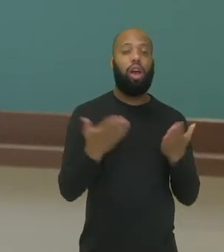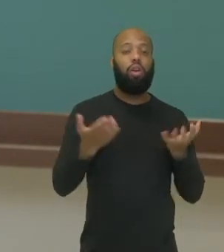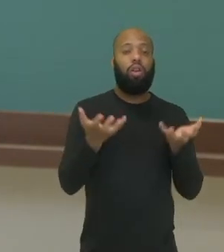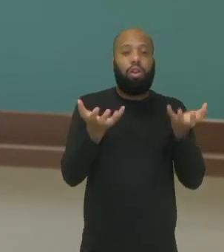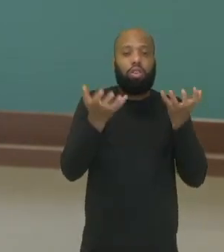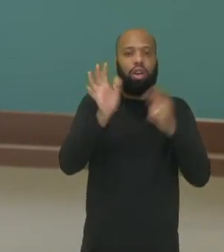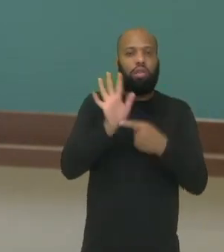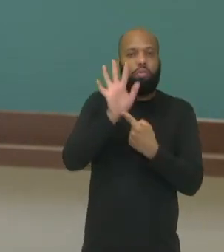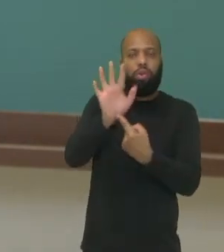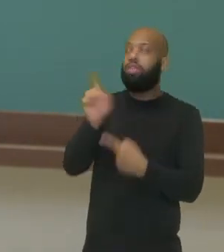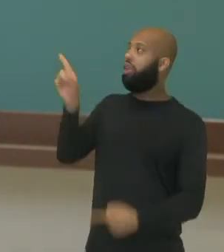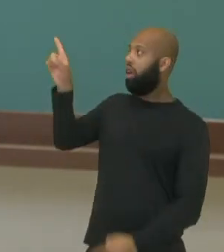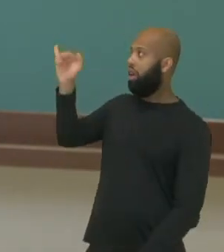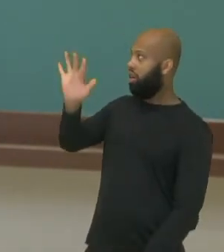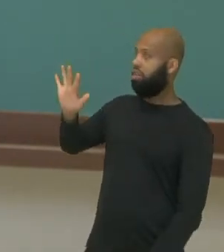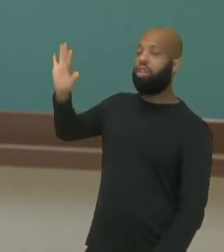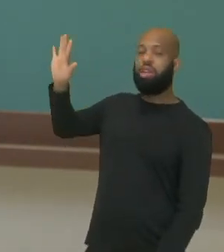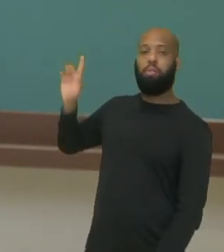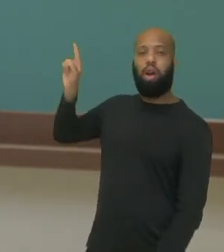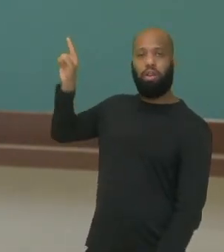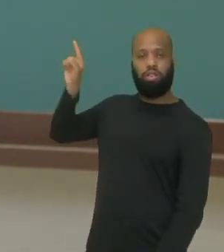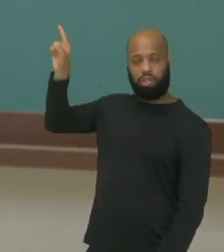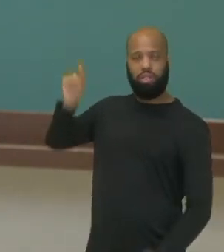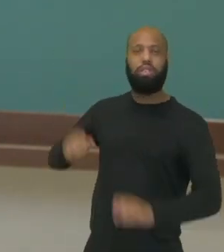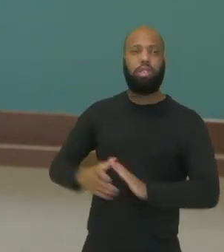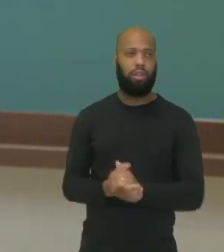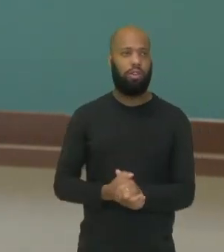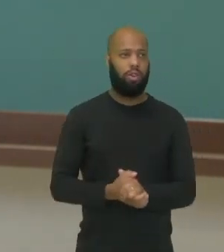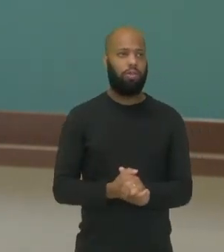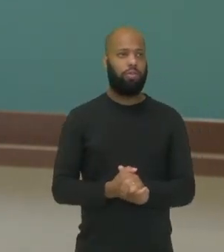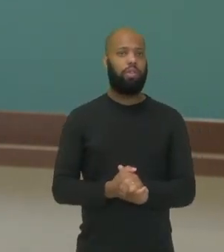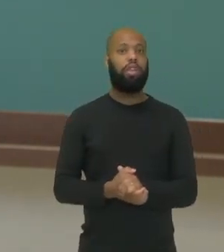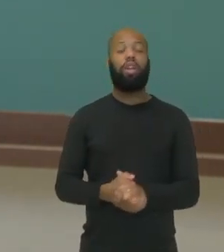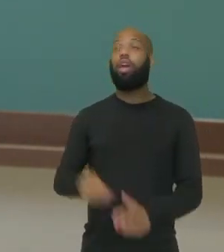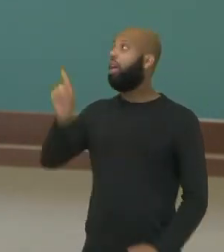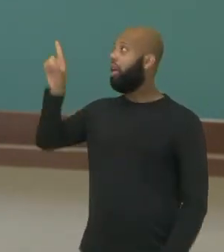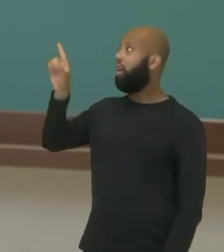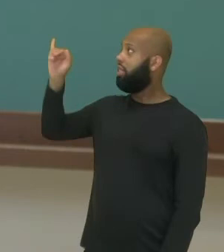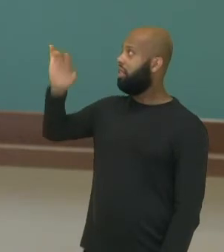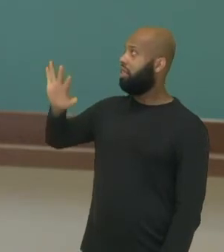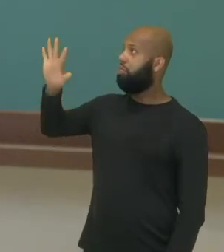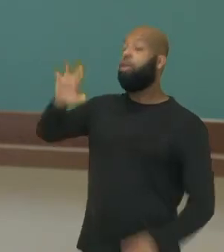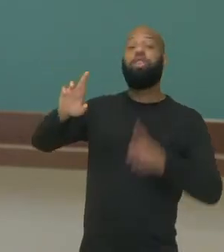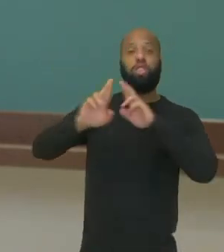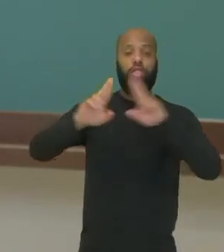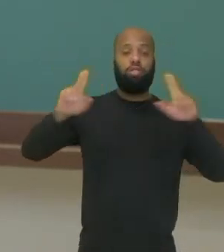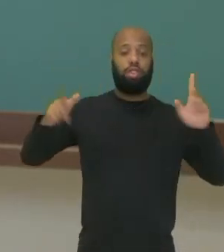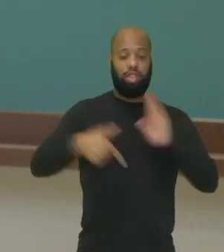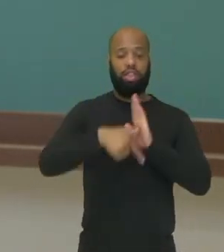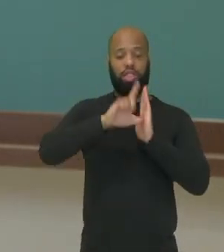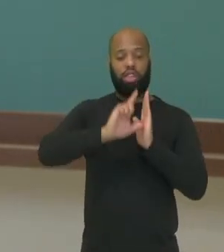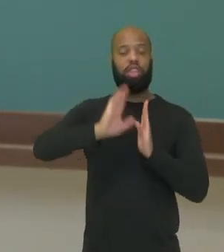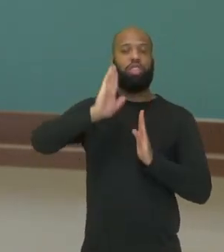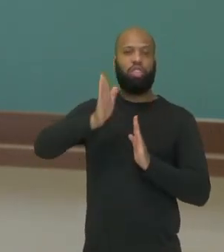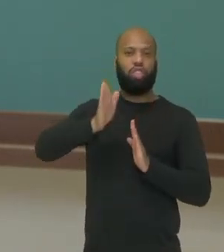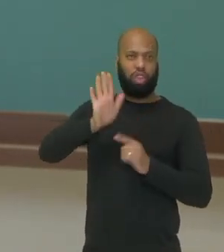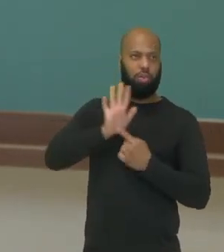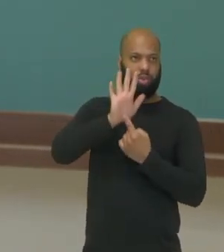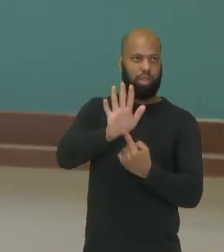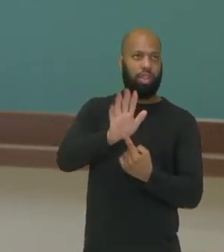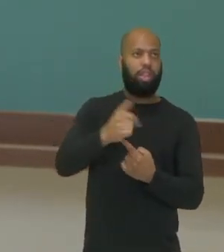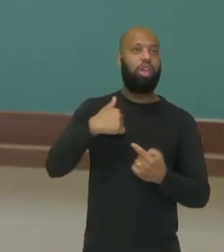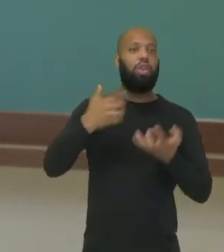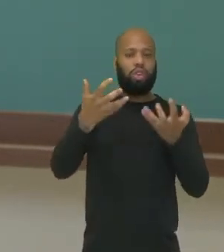a observar essa imagem aqui, né? É uma imagem um pouquinho diferente daquela outra que você observou. Vou pedir para